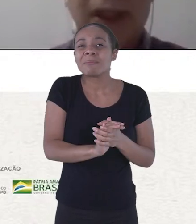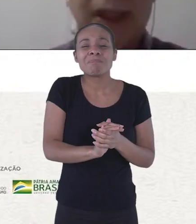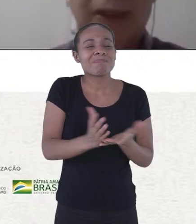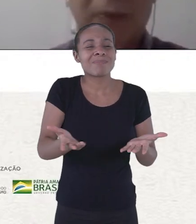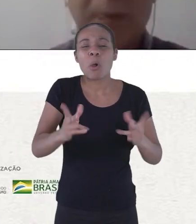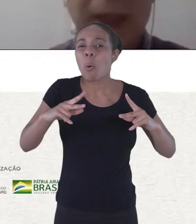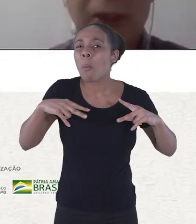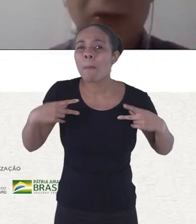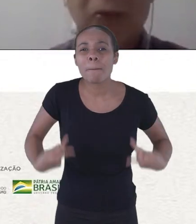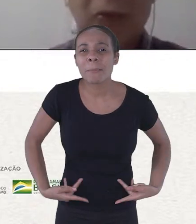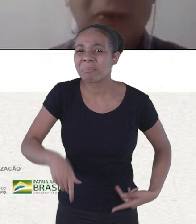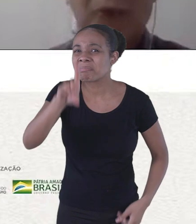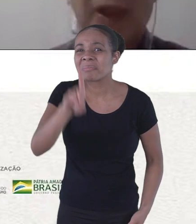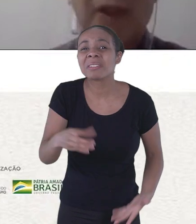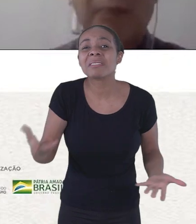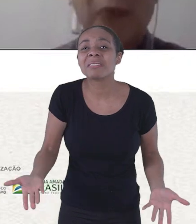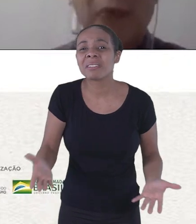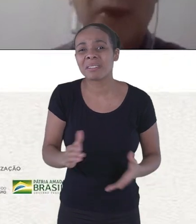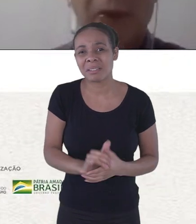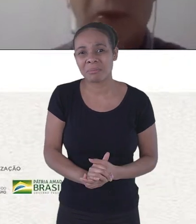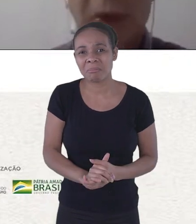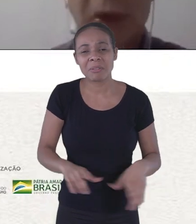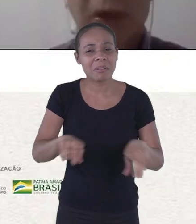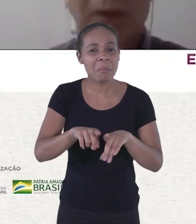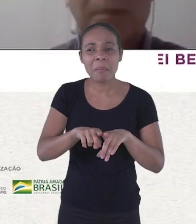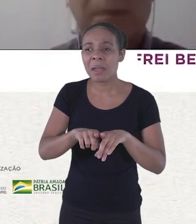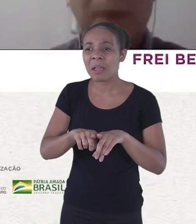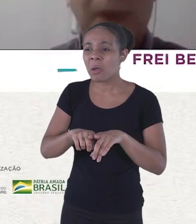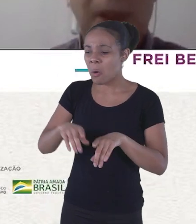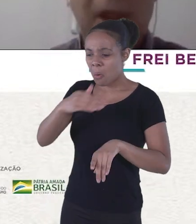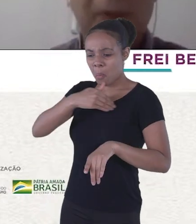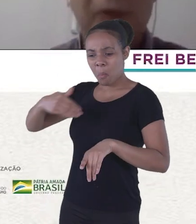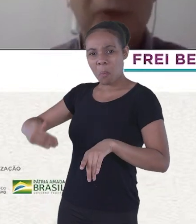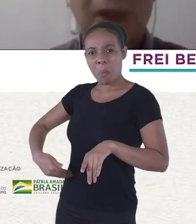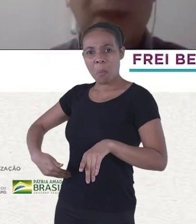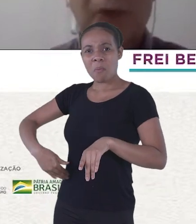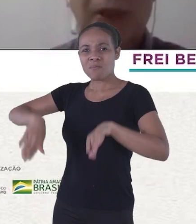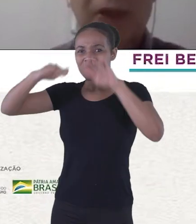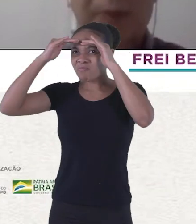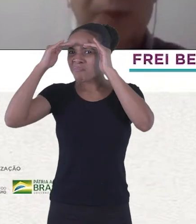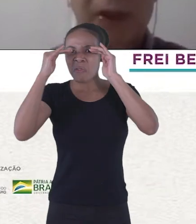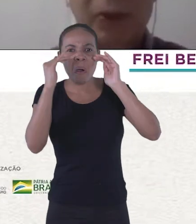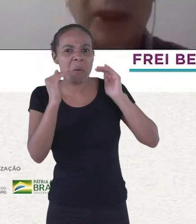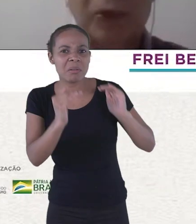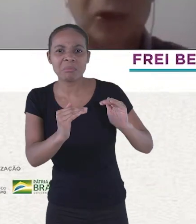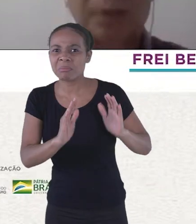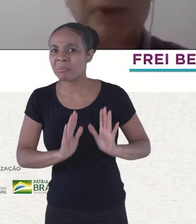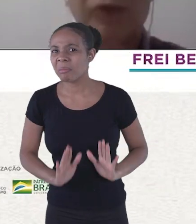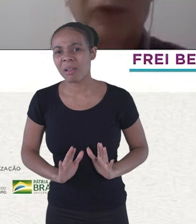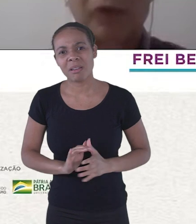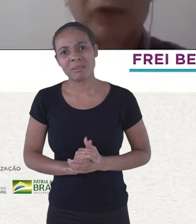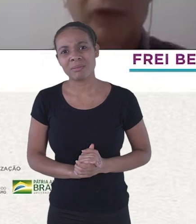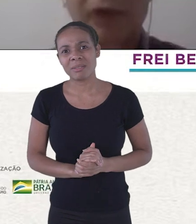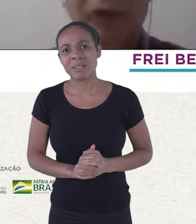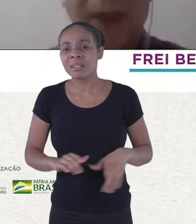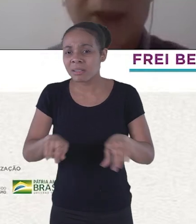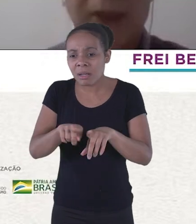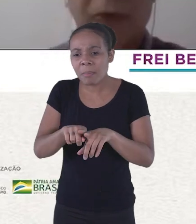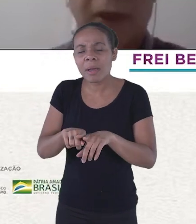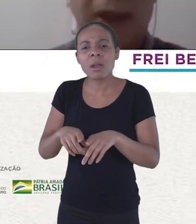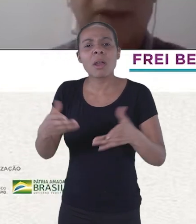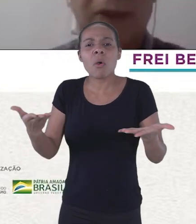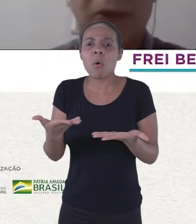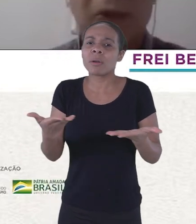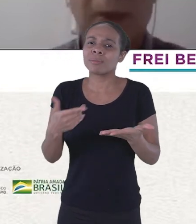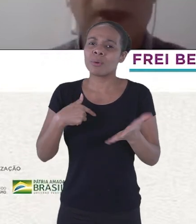nenhum respeito do poder público e, ao mesmo tempo, respeito a todo o pessoal do serviço